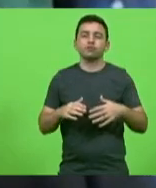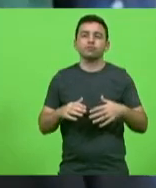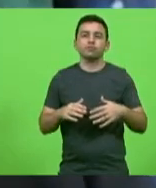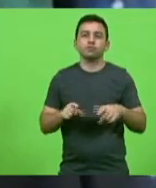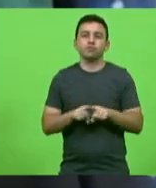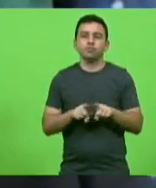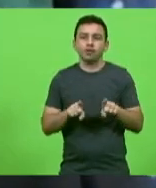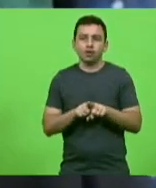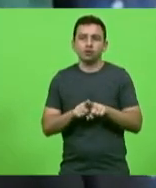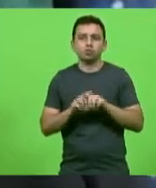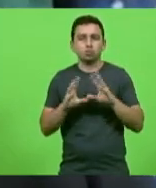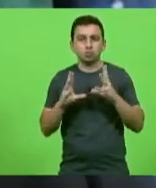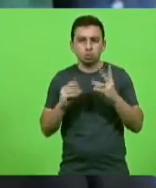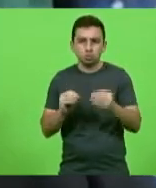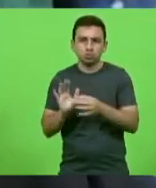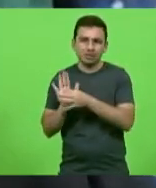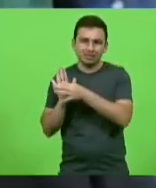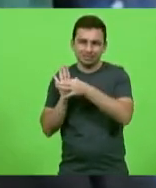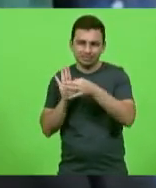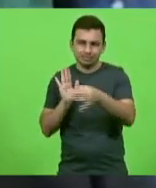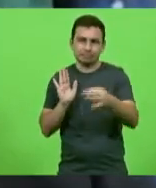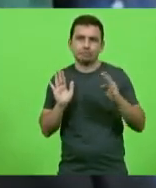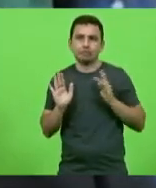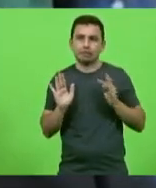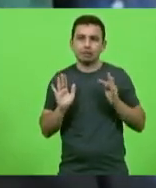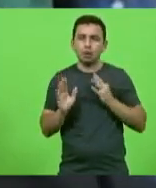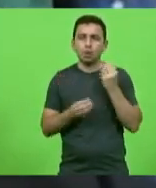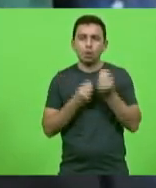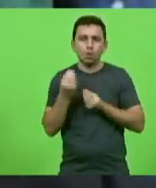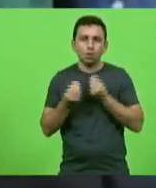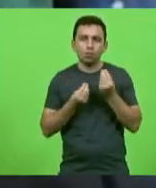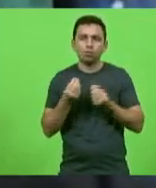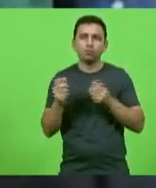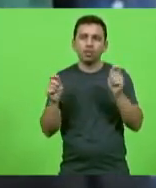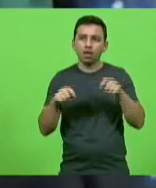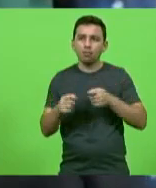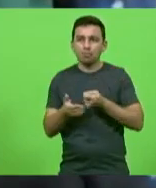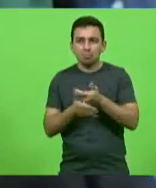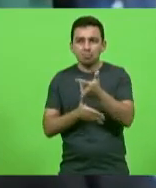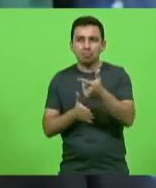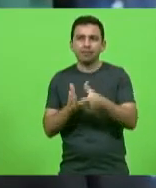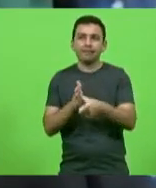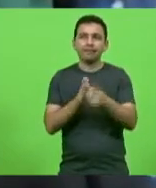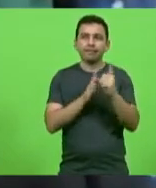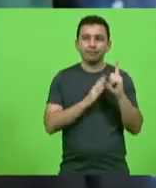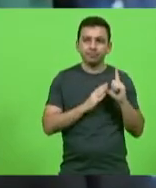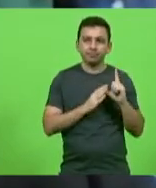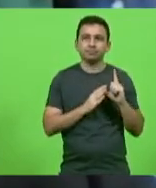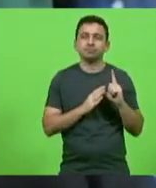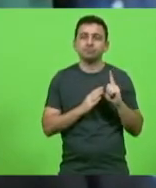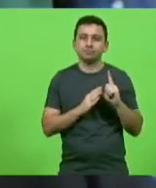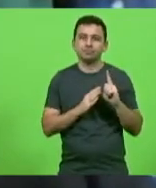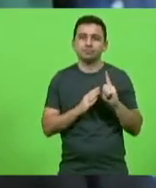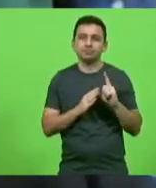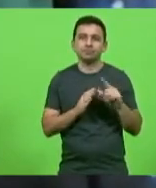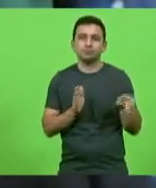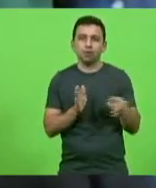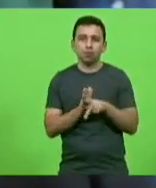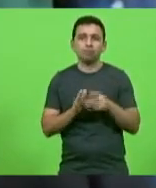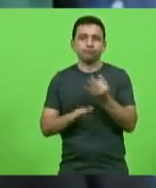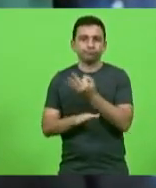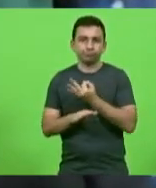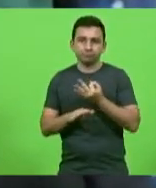e condições e que em circunstâncias Seria possível se fazer o pagamento antecipado mediante a formalização